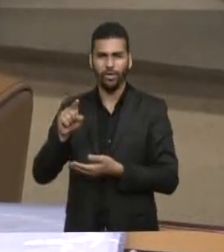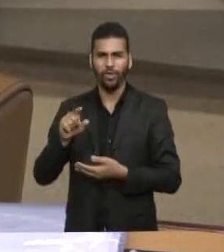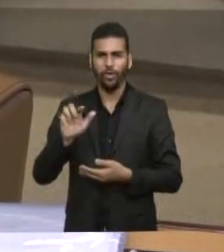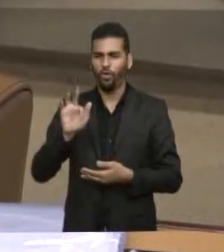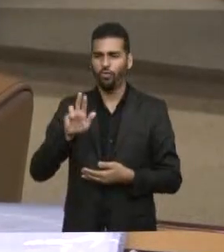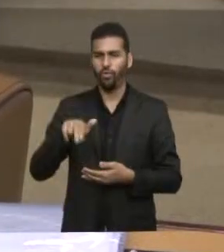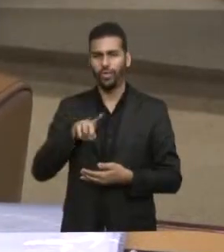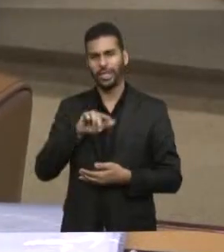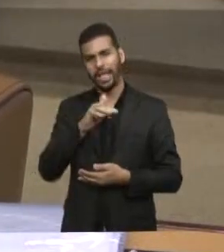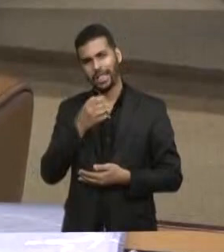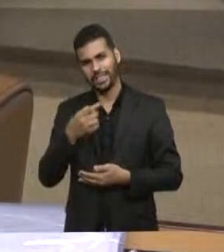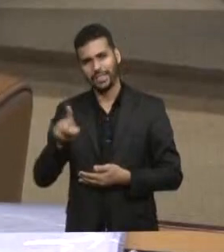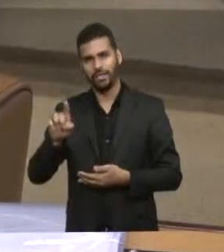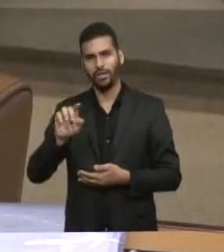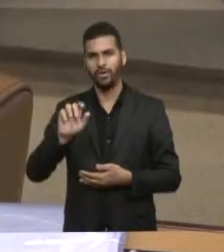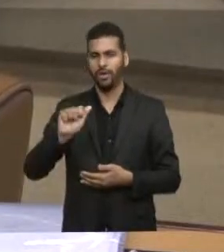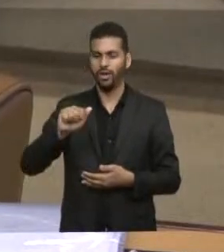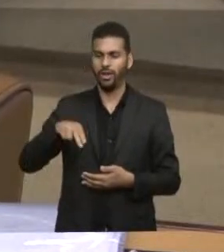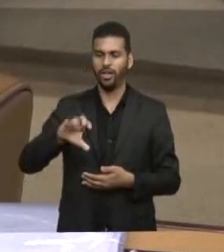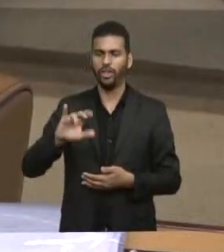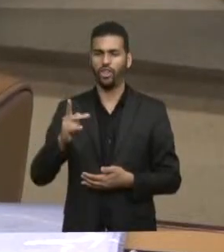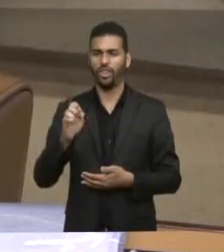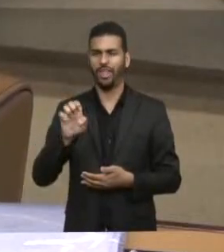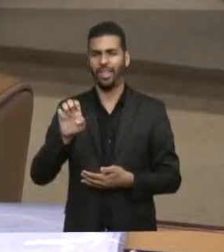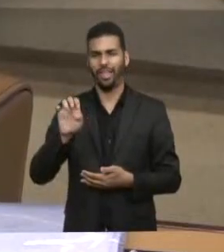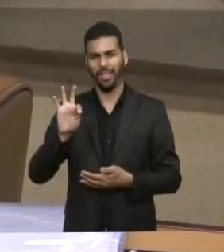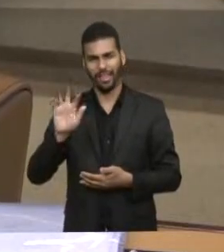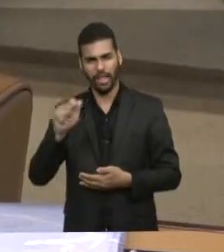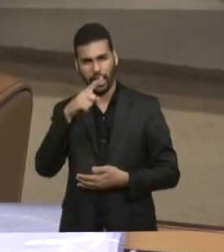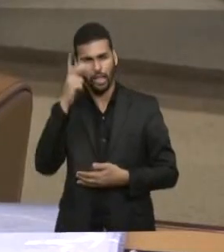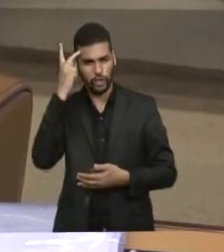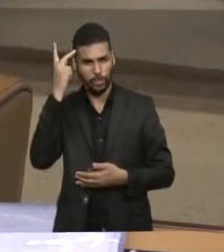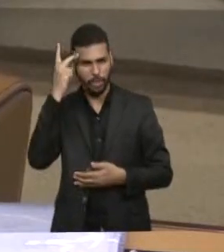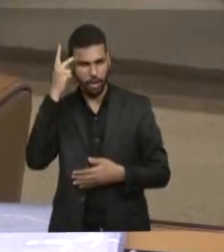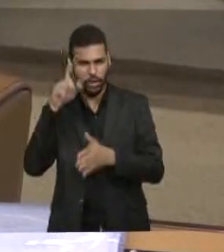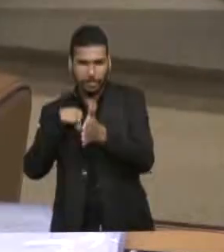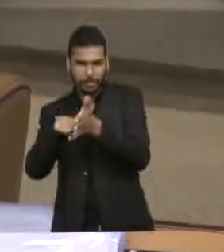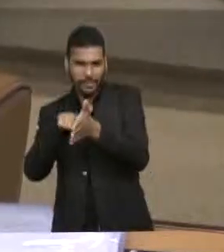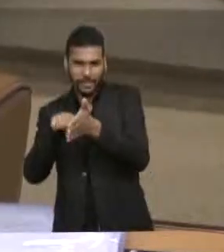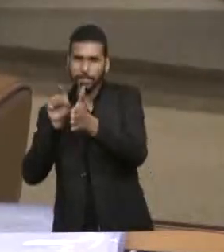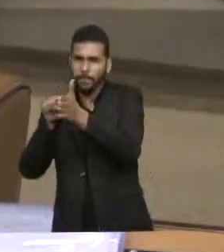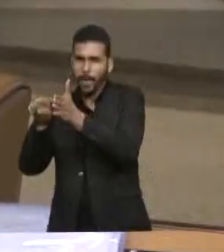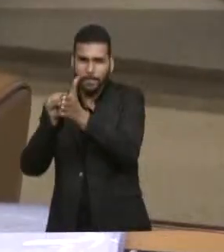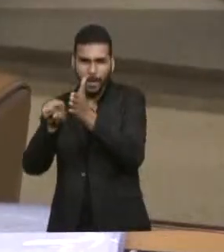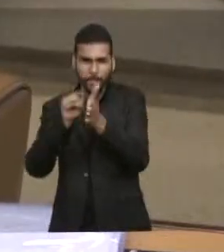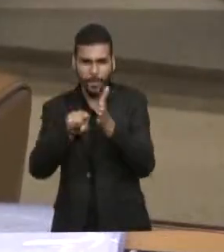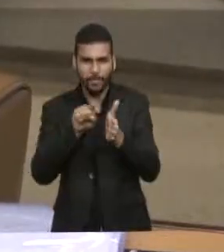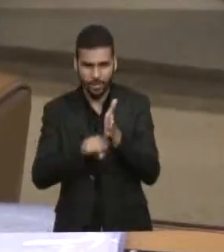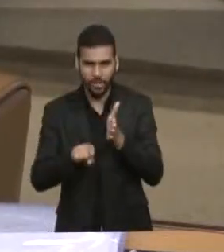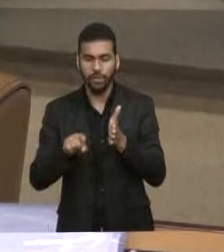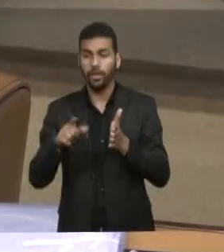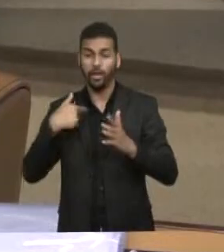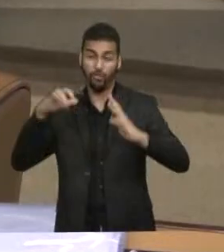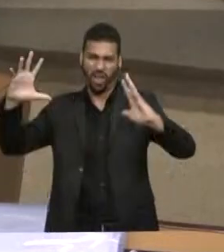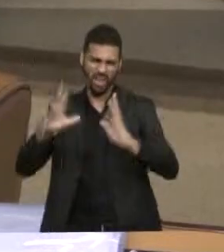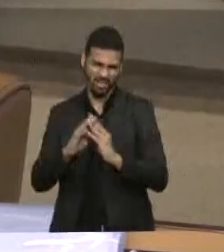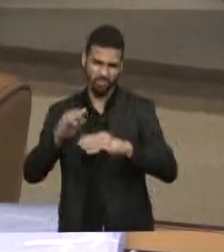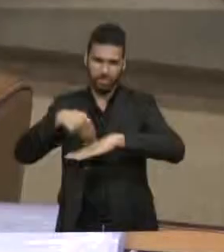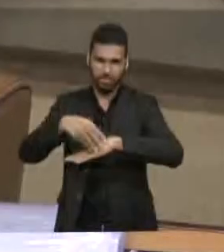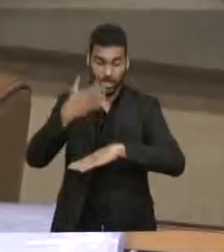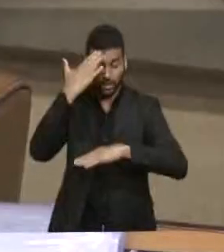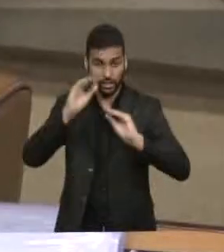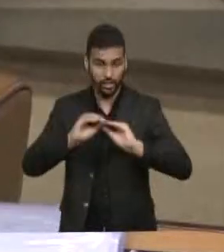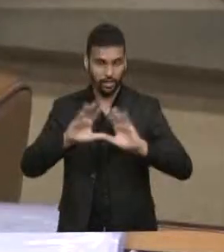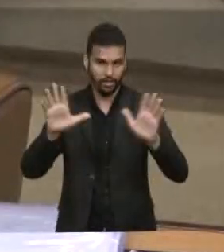uma pesquisa que a população Anchieta lá de São Paulo fez eles disseram tentando resumir para que nós entendessemos